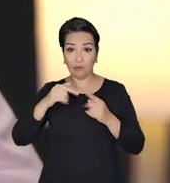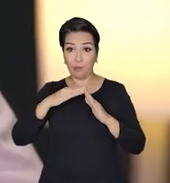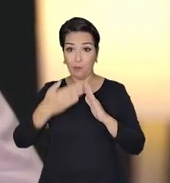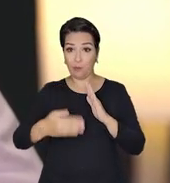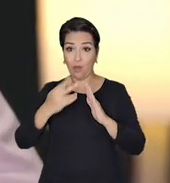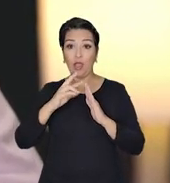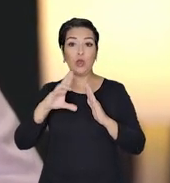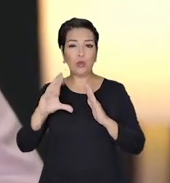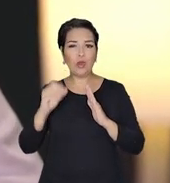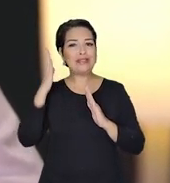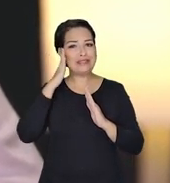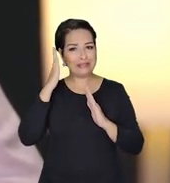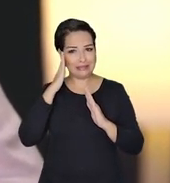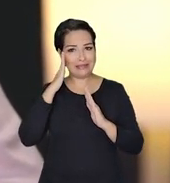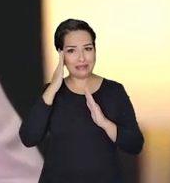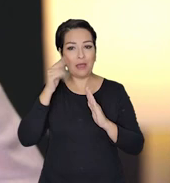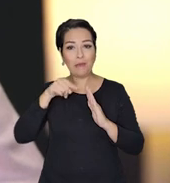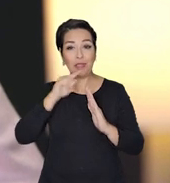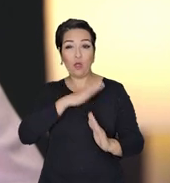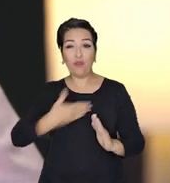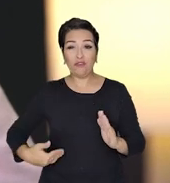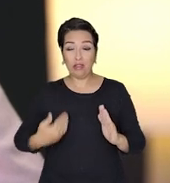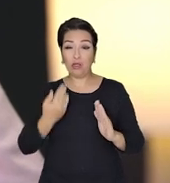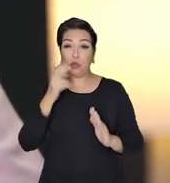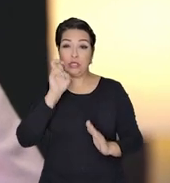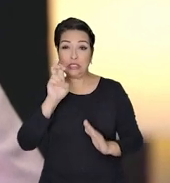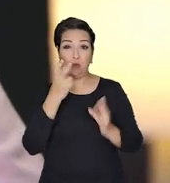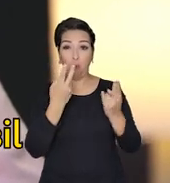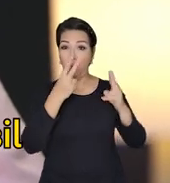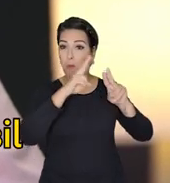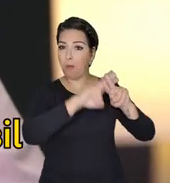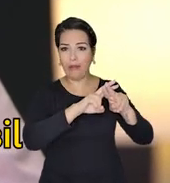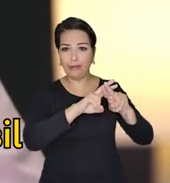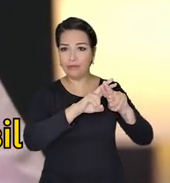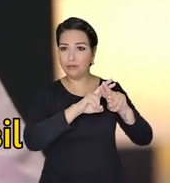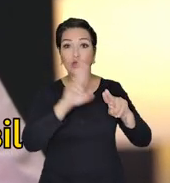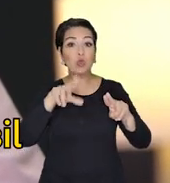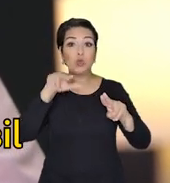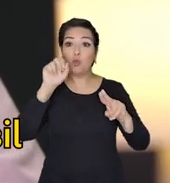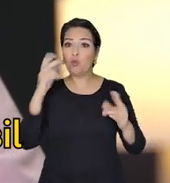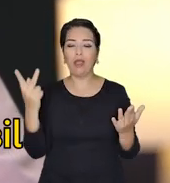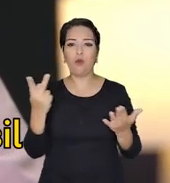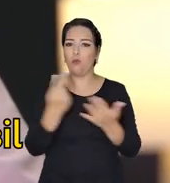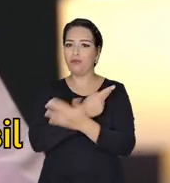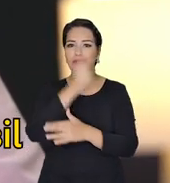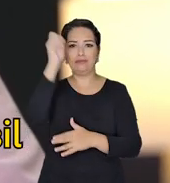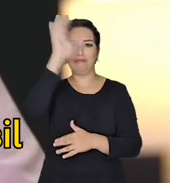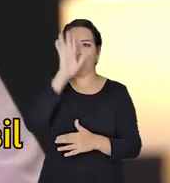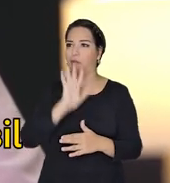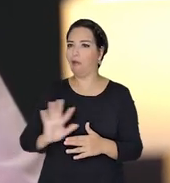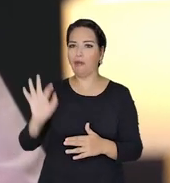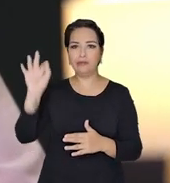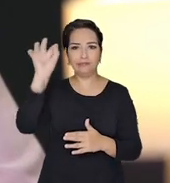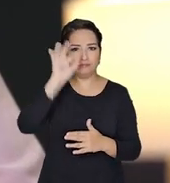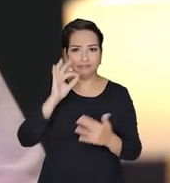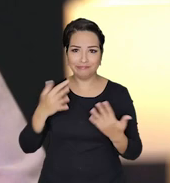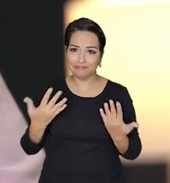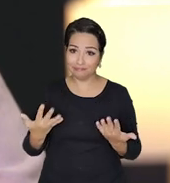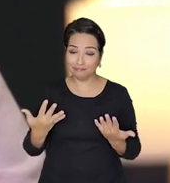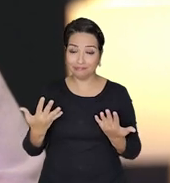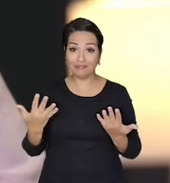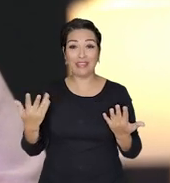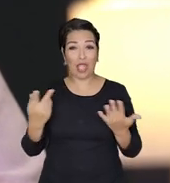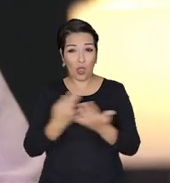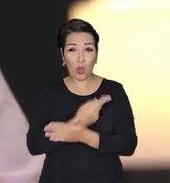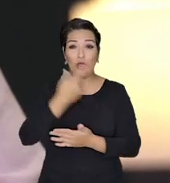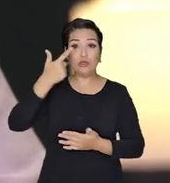o quanto a gente perdeu tendo 5 governadores presos. Isso não aconteceu em nenhum outro lugar do Brasil e nós não